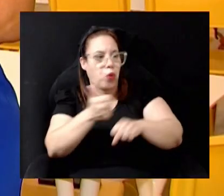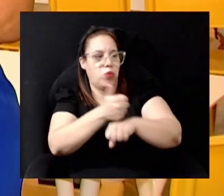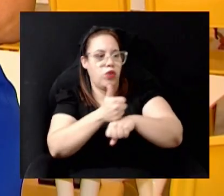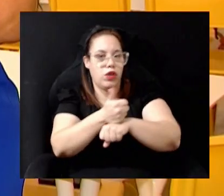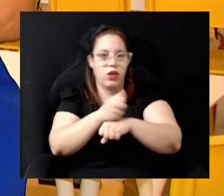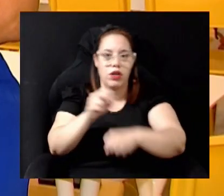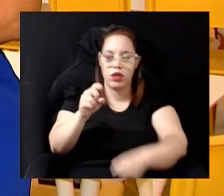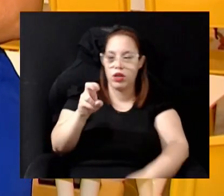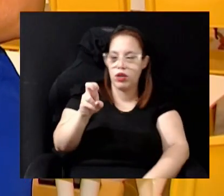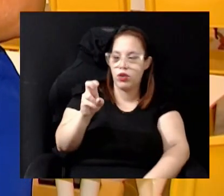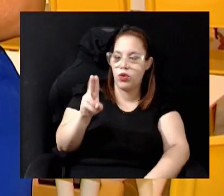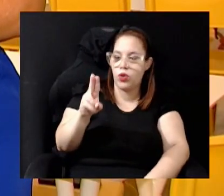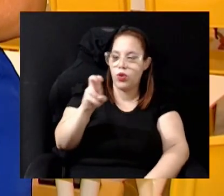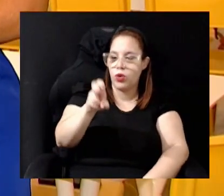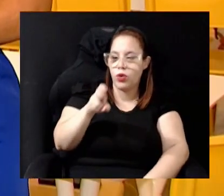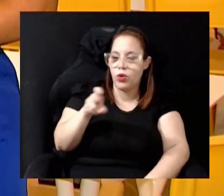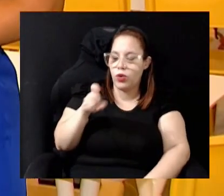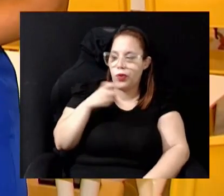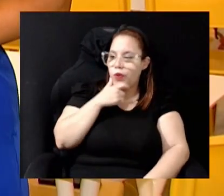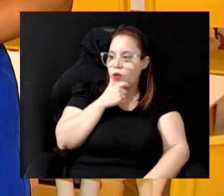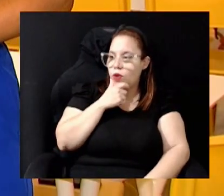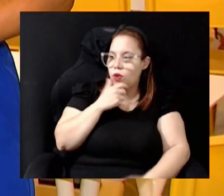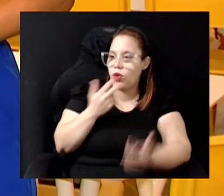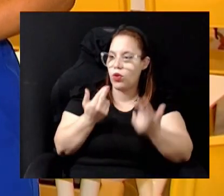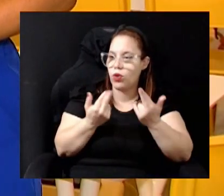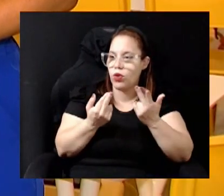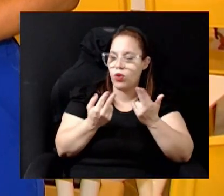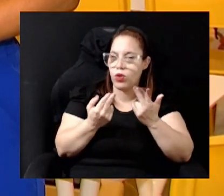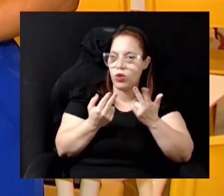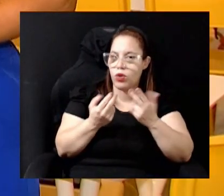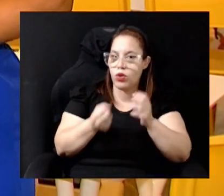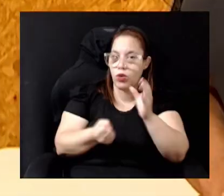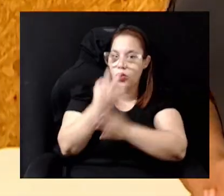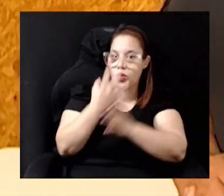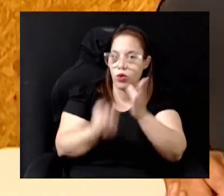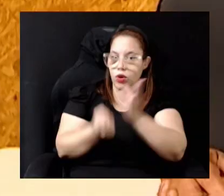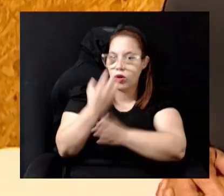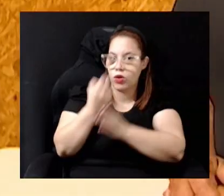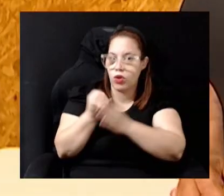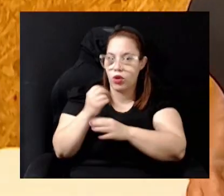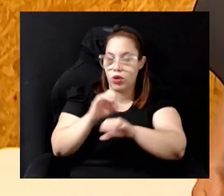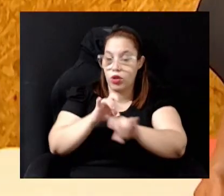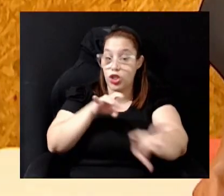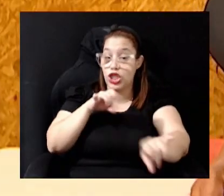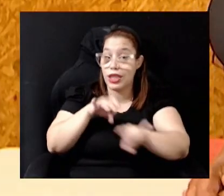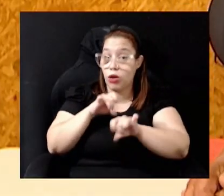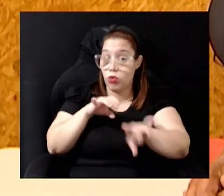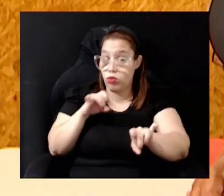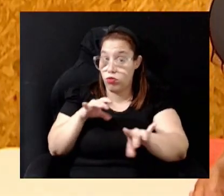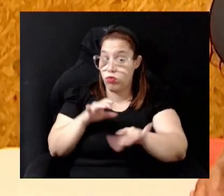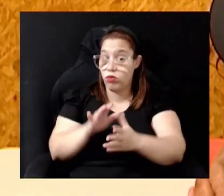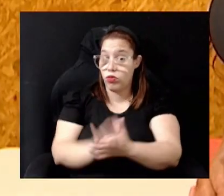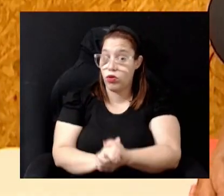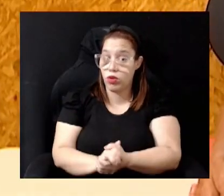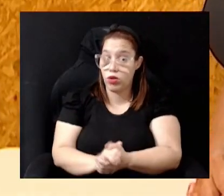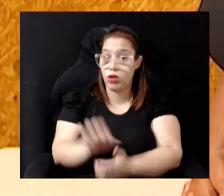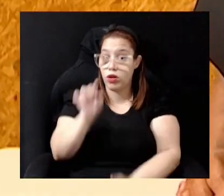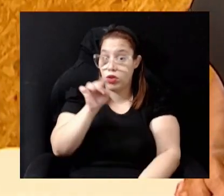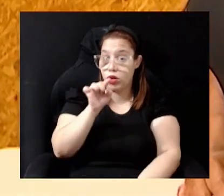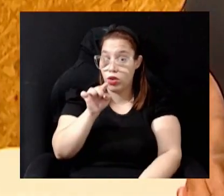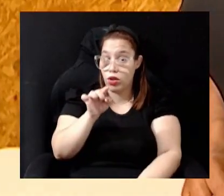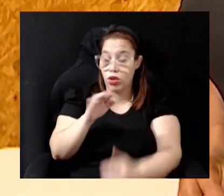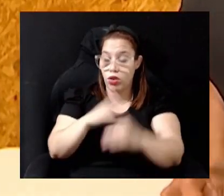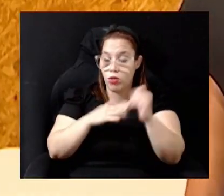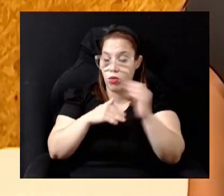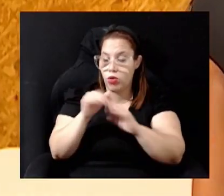está relacionada, geralmente, à criação de produtos digitais. E esses produtos digitais são